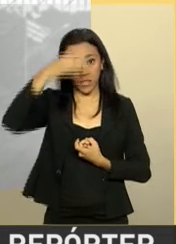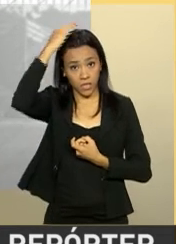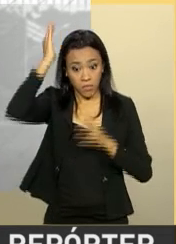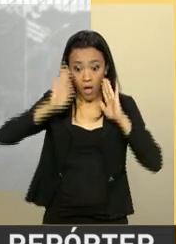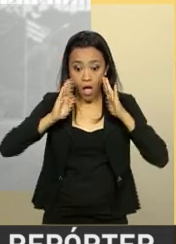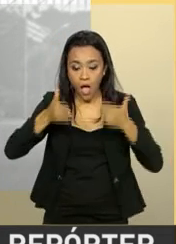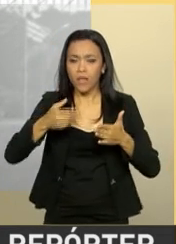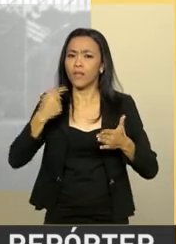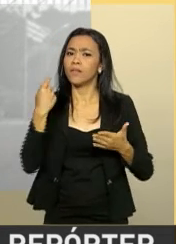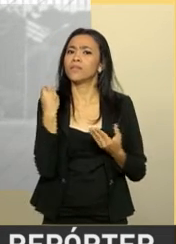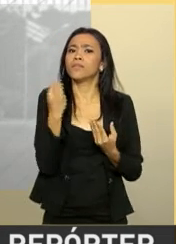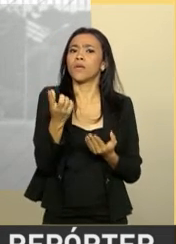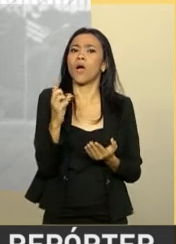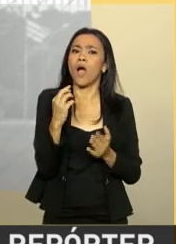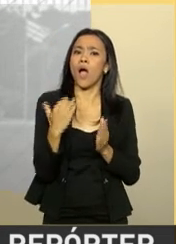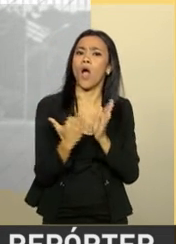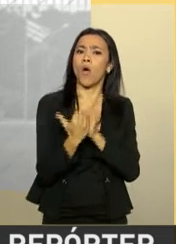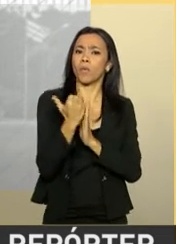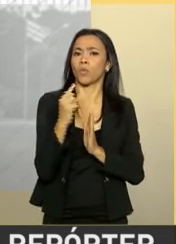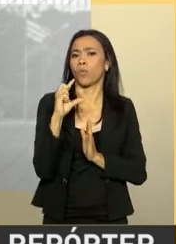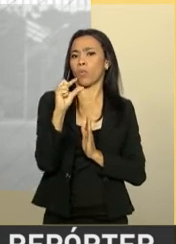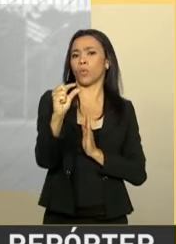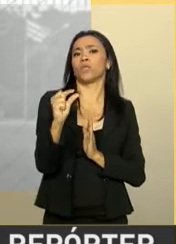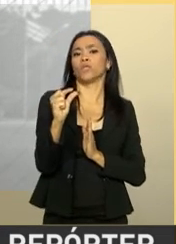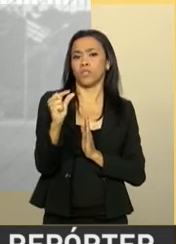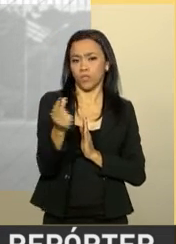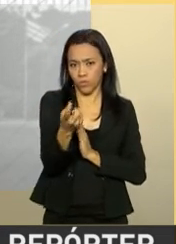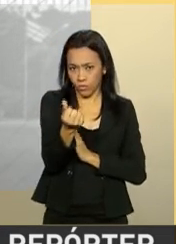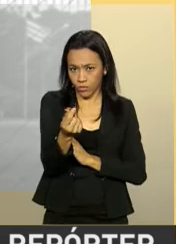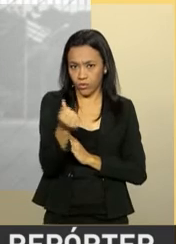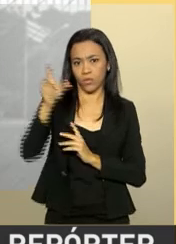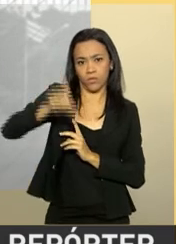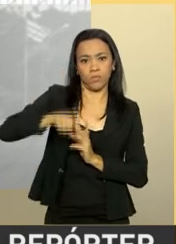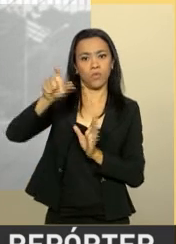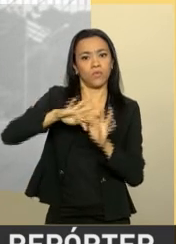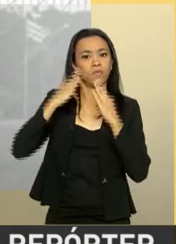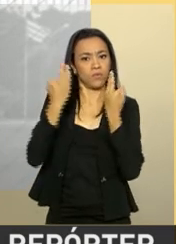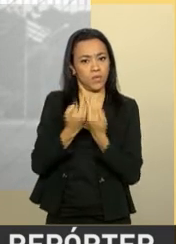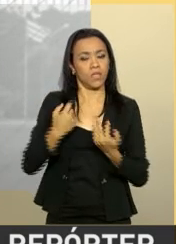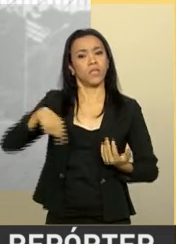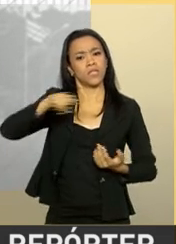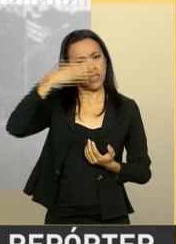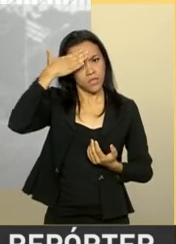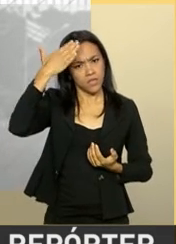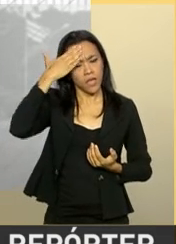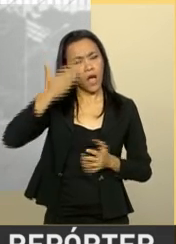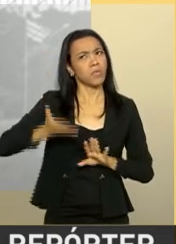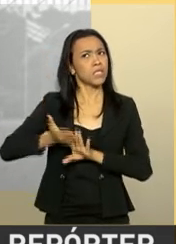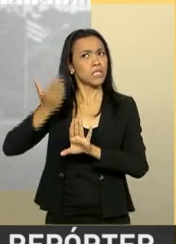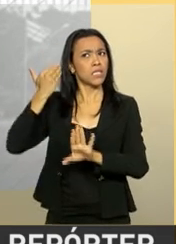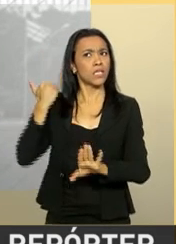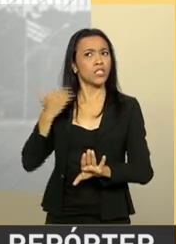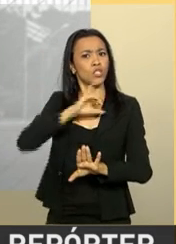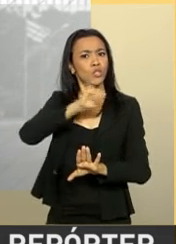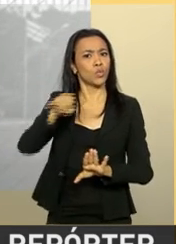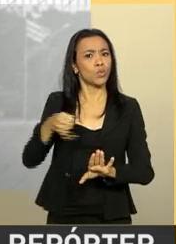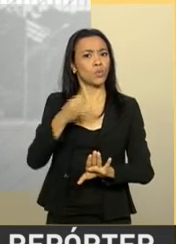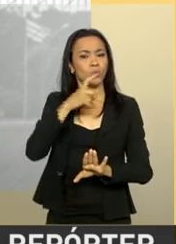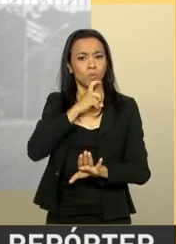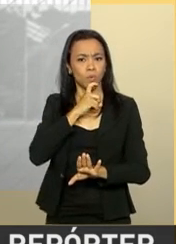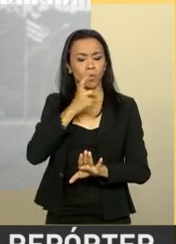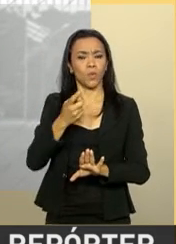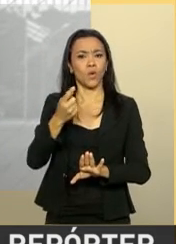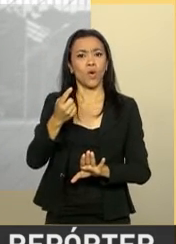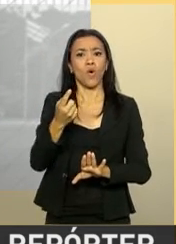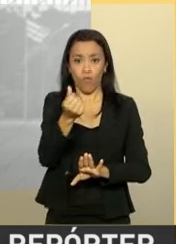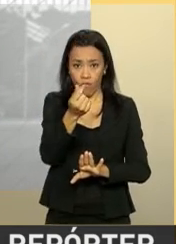e todo mundo que precisa do bolsa família que recebem o bolsa família sabe que desde julho estão recebendo um